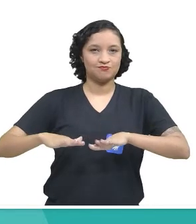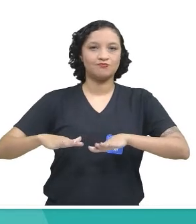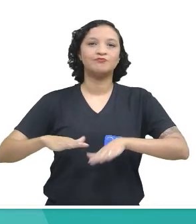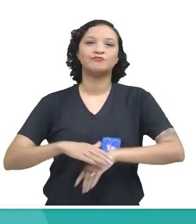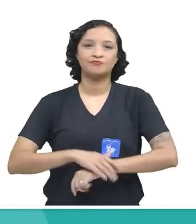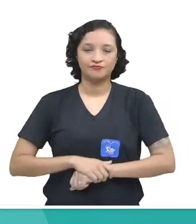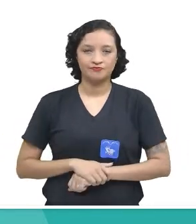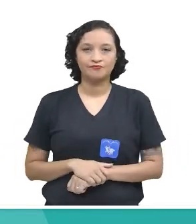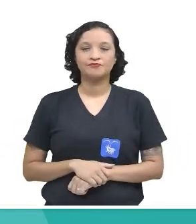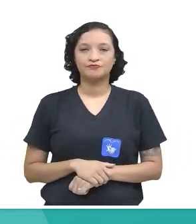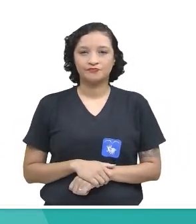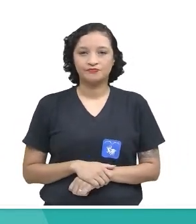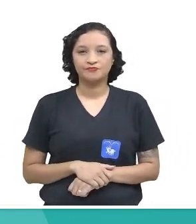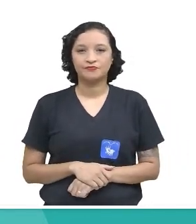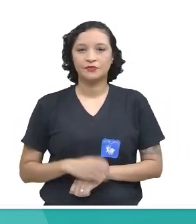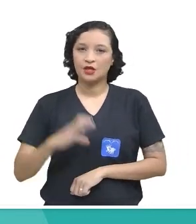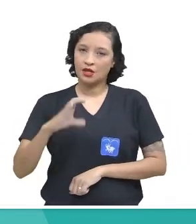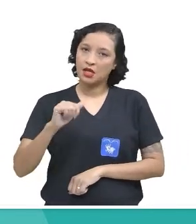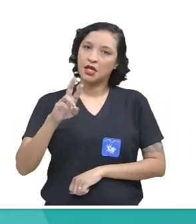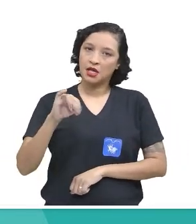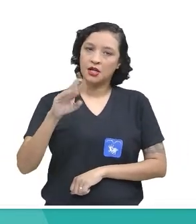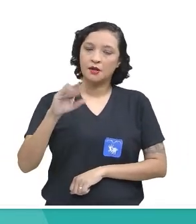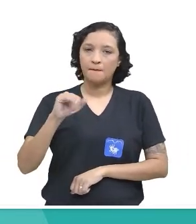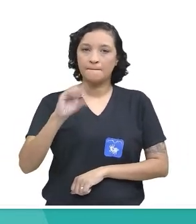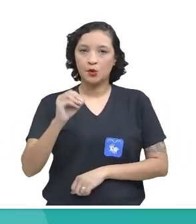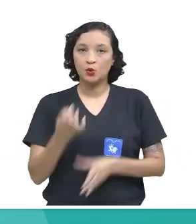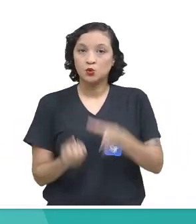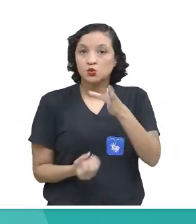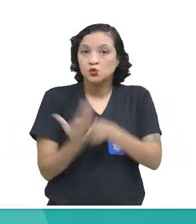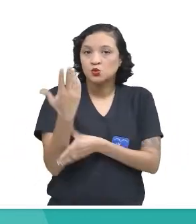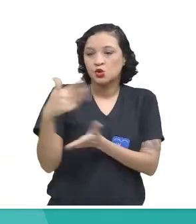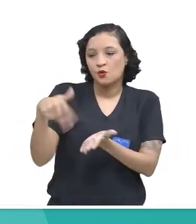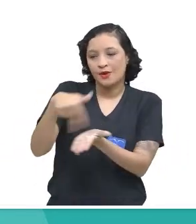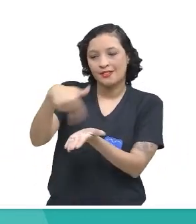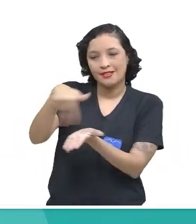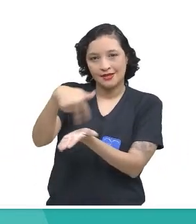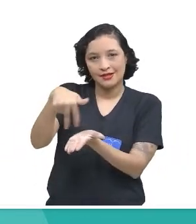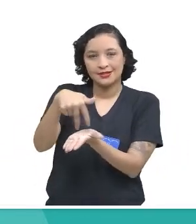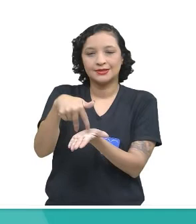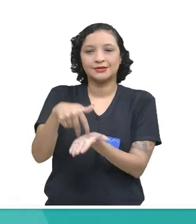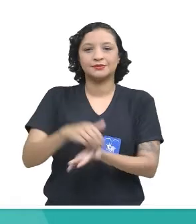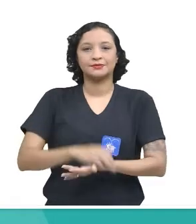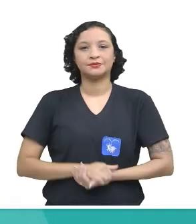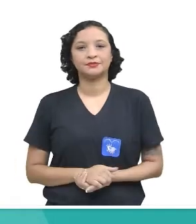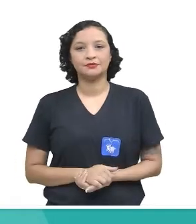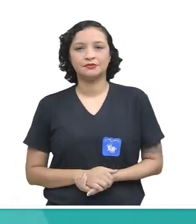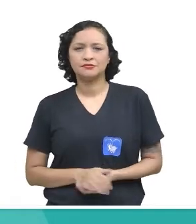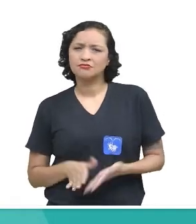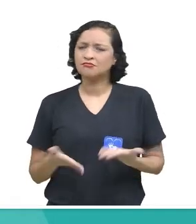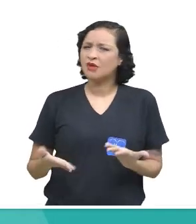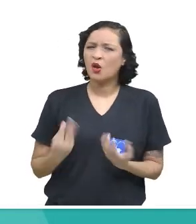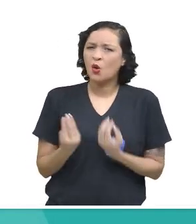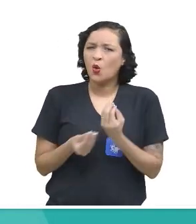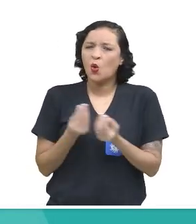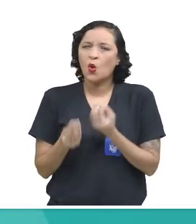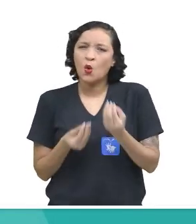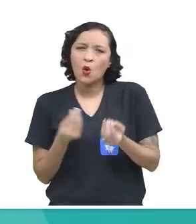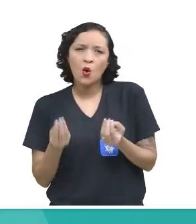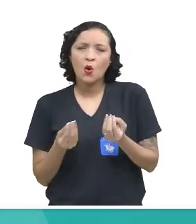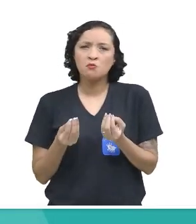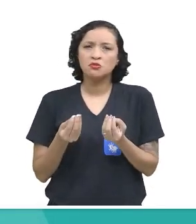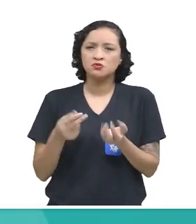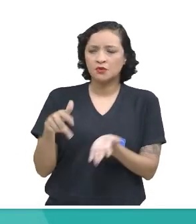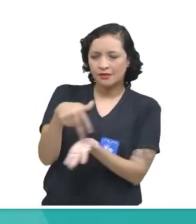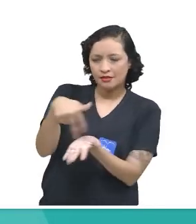produz som e deu aí a origem à dança de carimbó. Mas e aí, como será que são os passos?